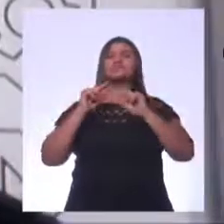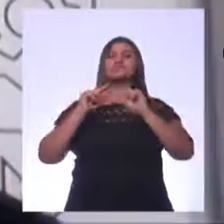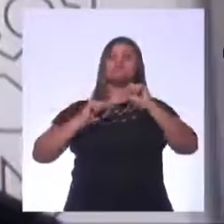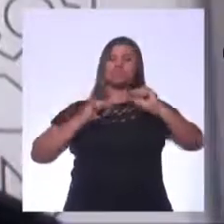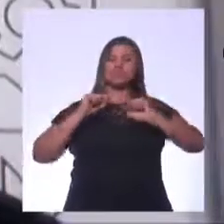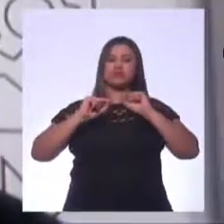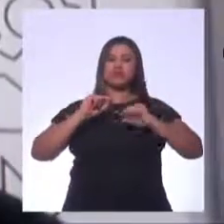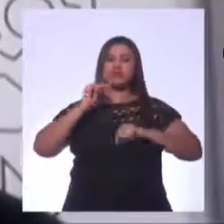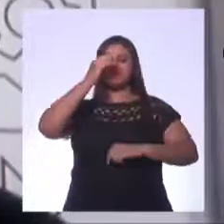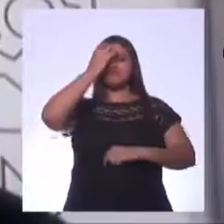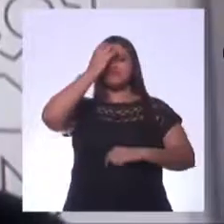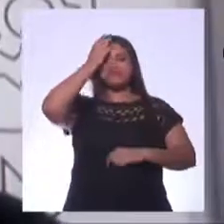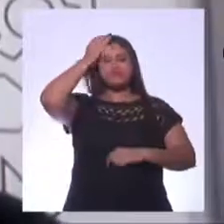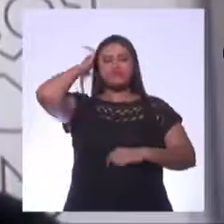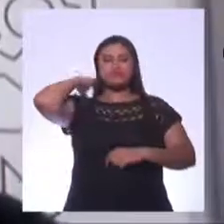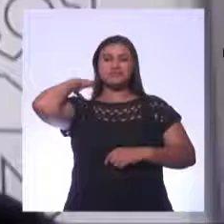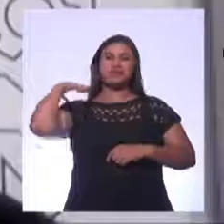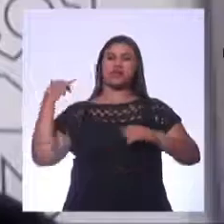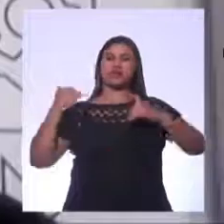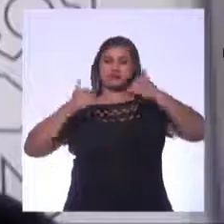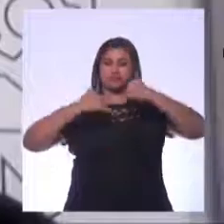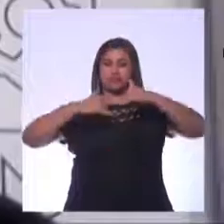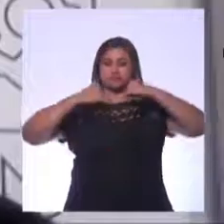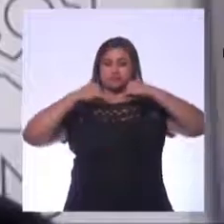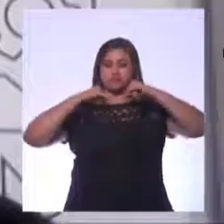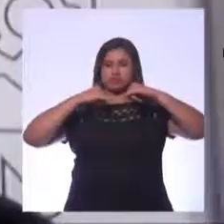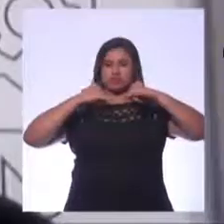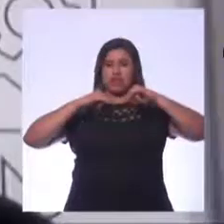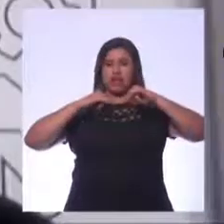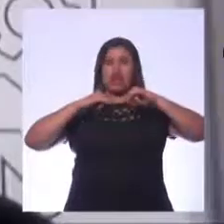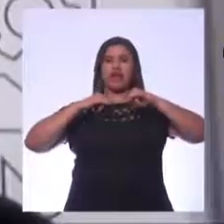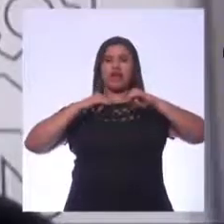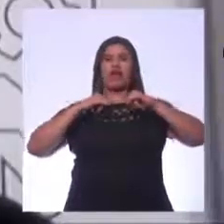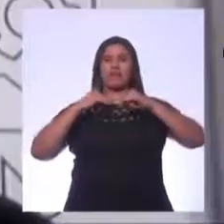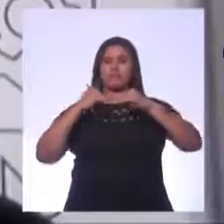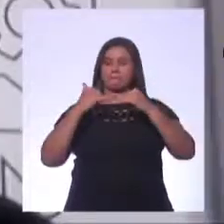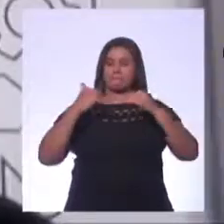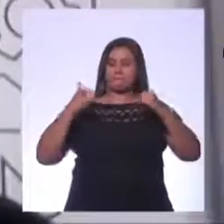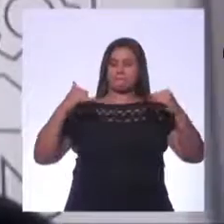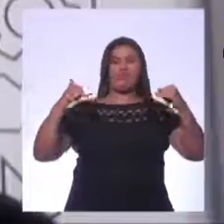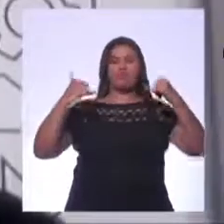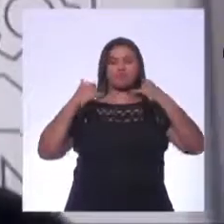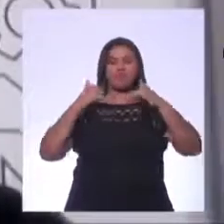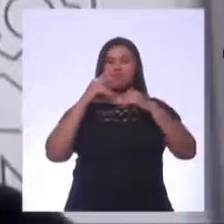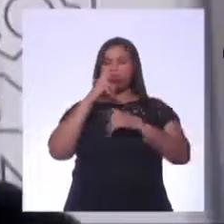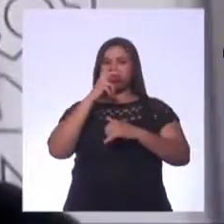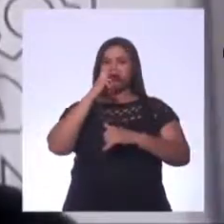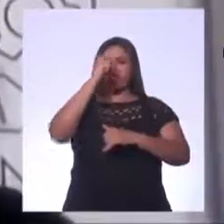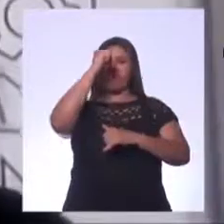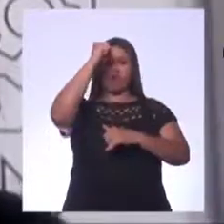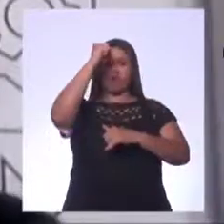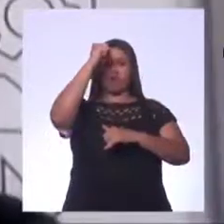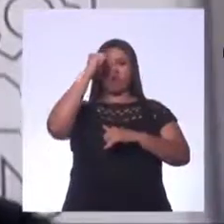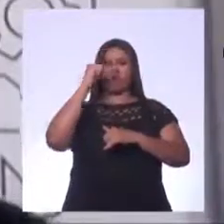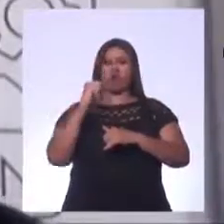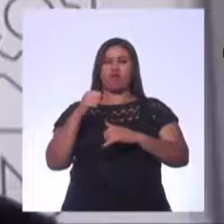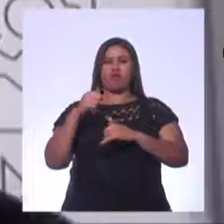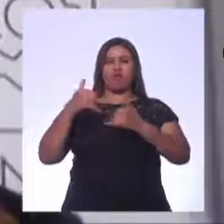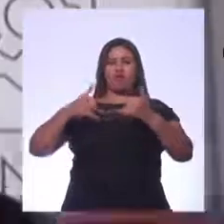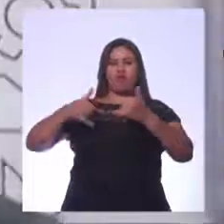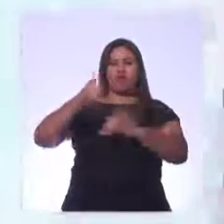corrente elétrica? A corrente elétrica, o próprio nome diz, é uma corrente, um fluxo